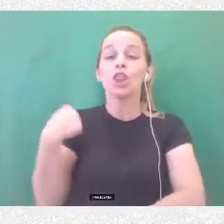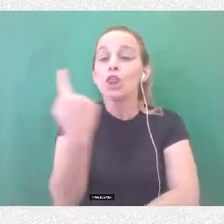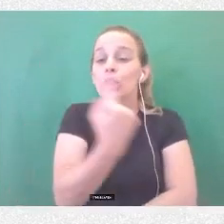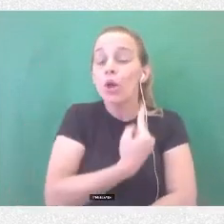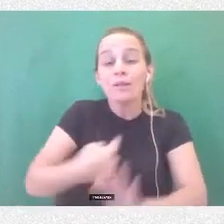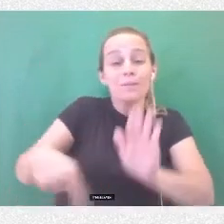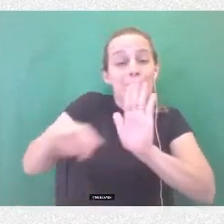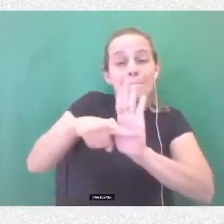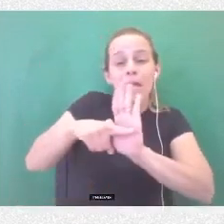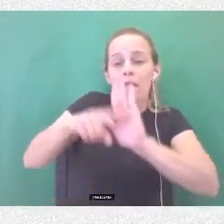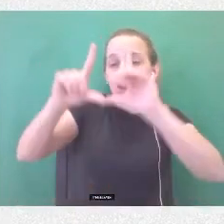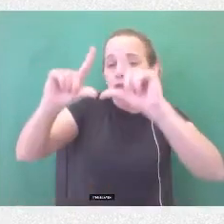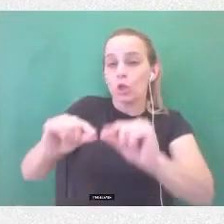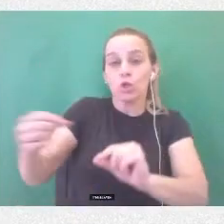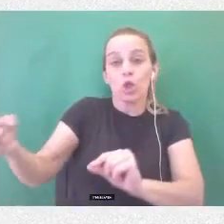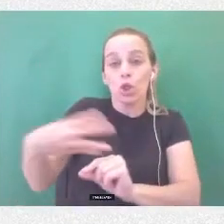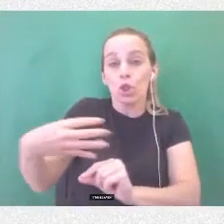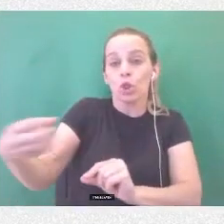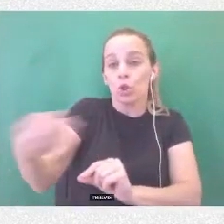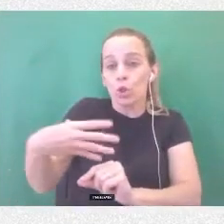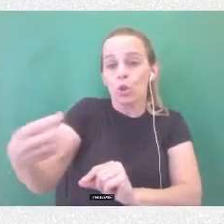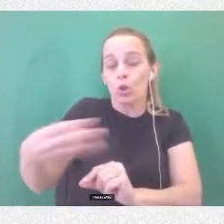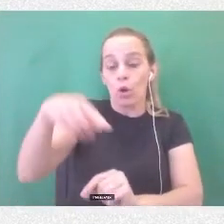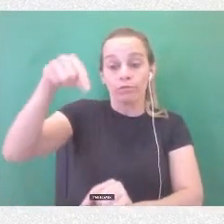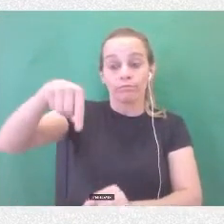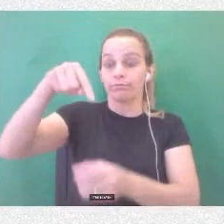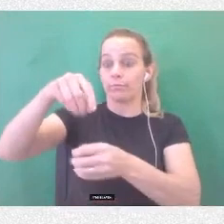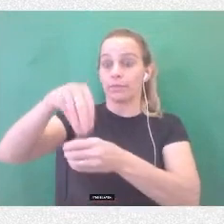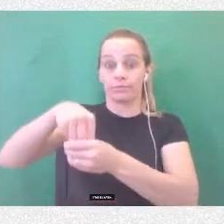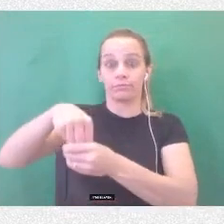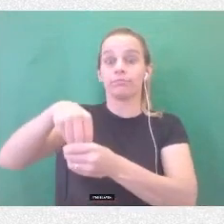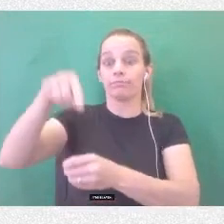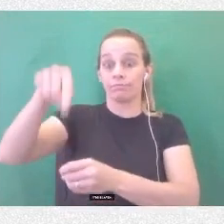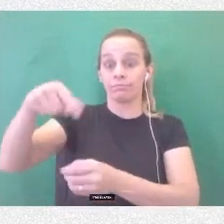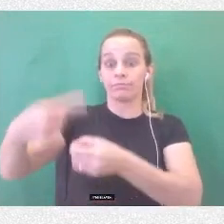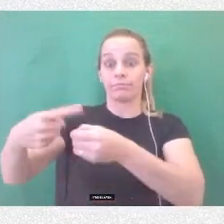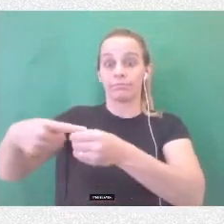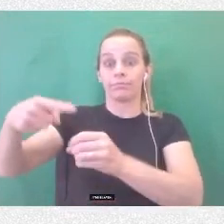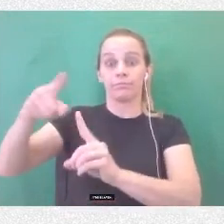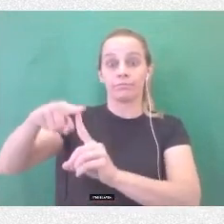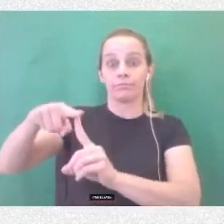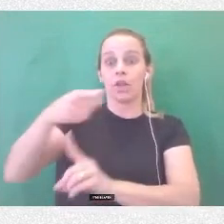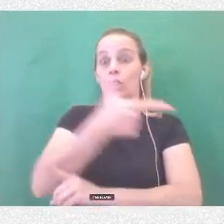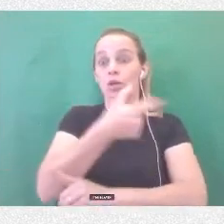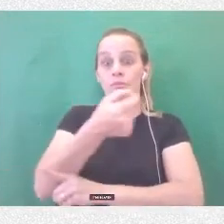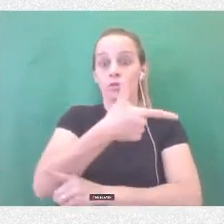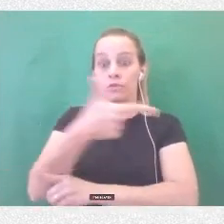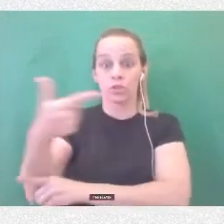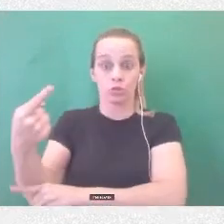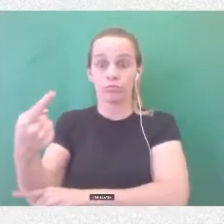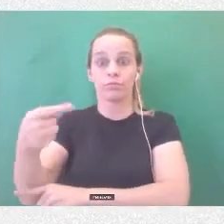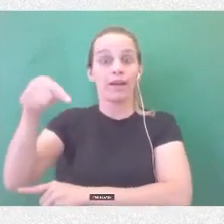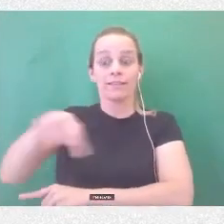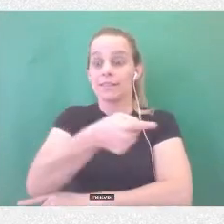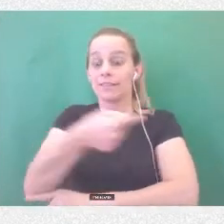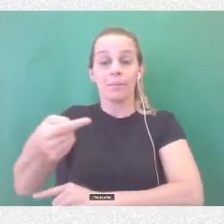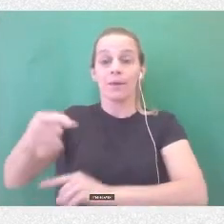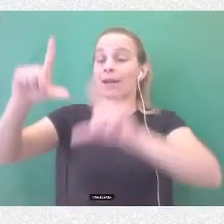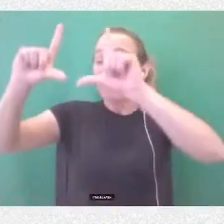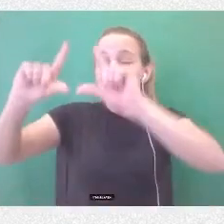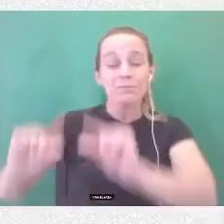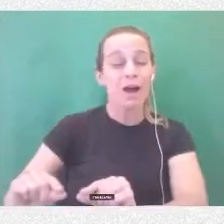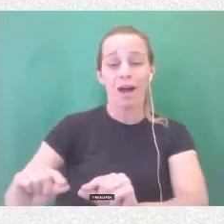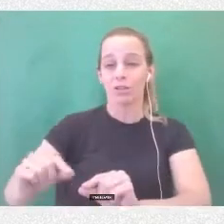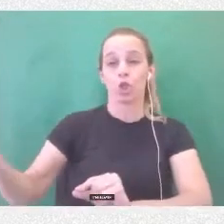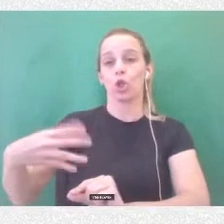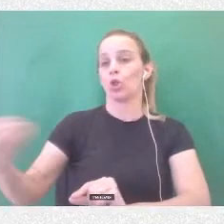casos de novos de coronavírus no nosso município de todo o ano de 2021, somando aproximadamente 190